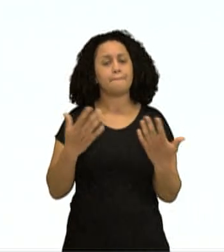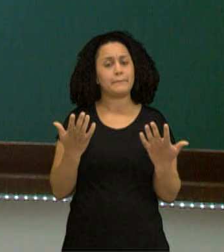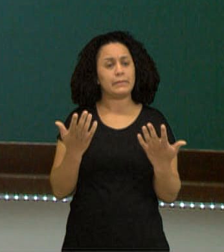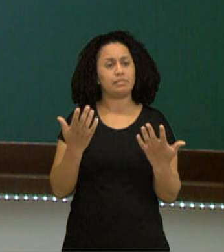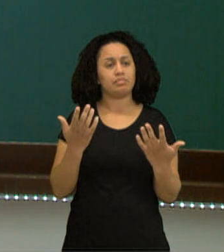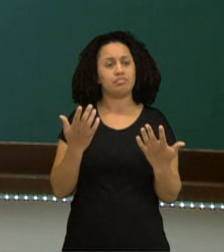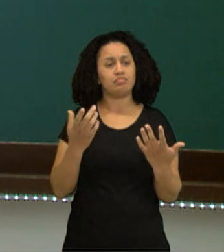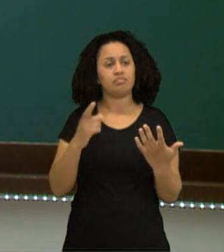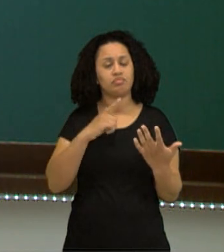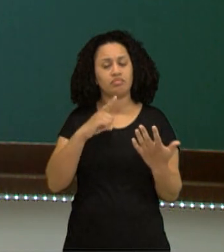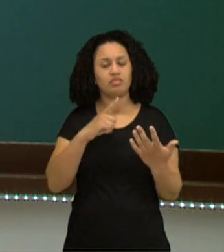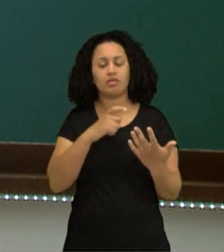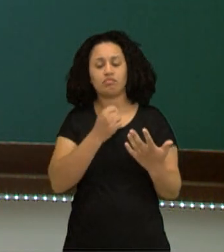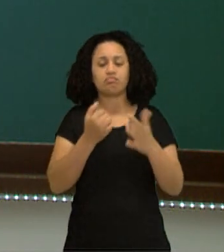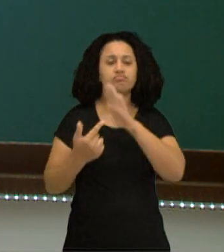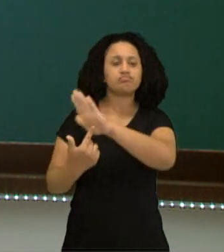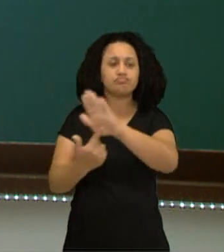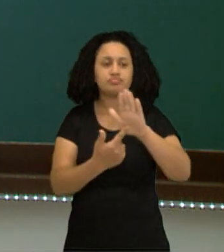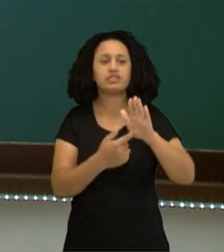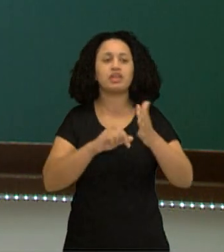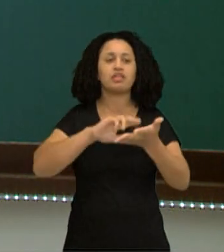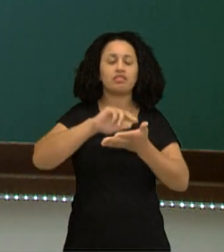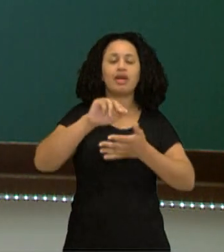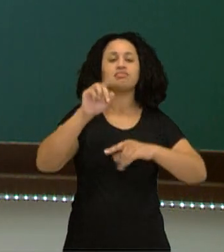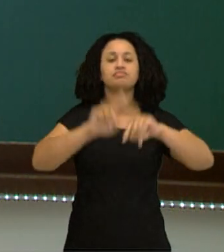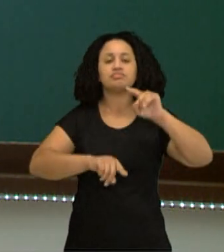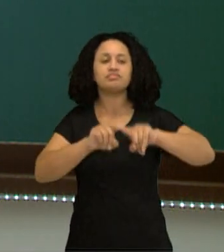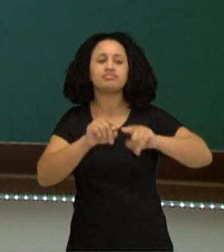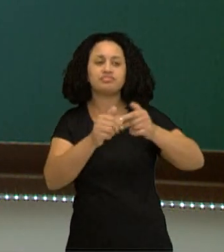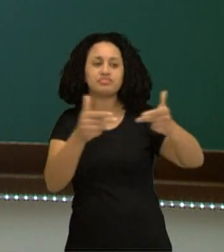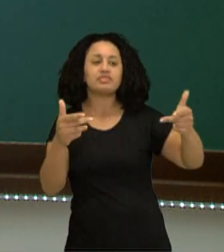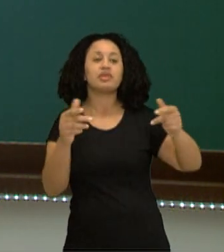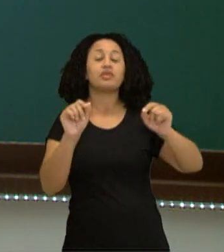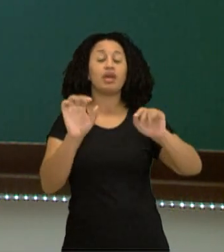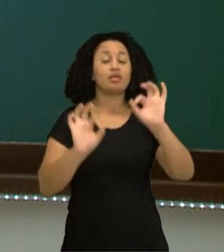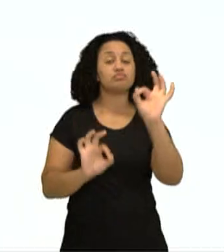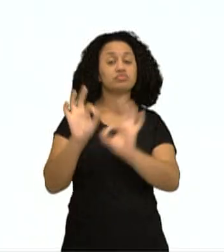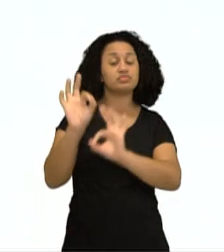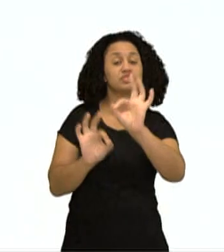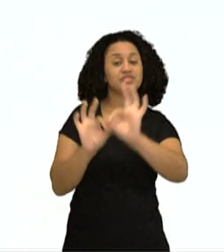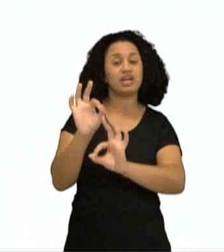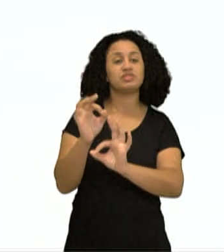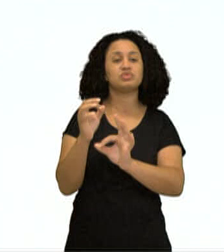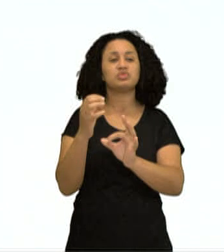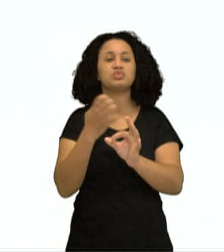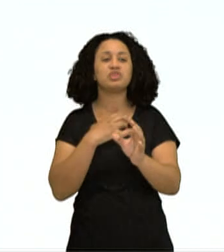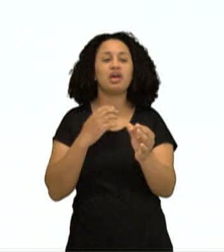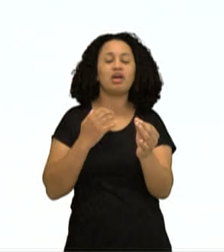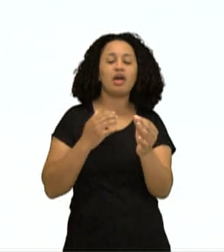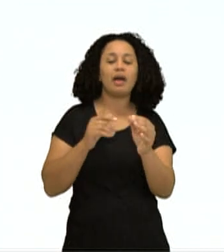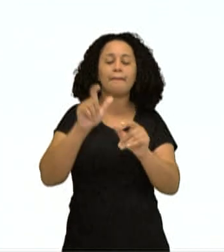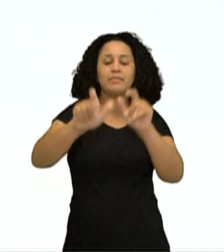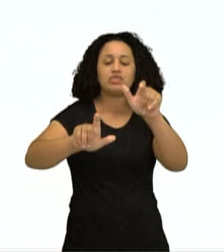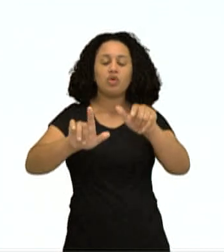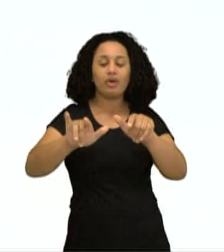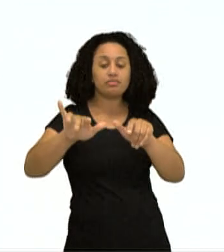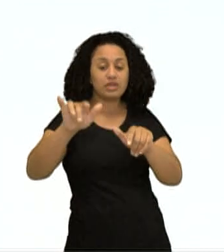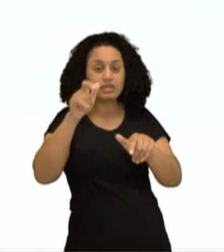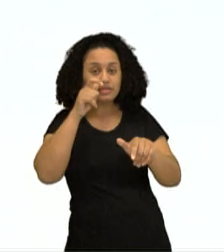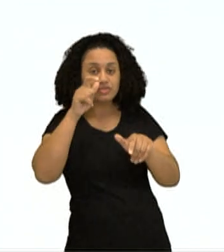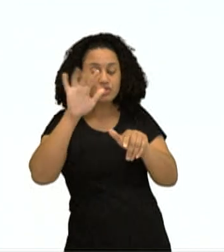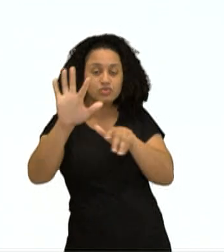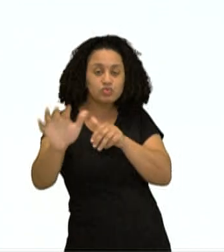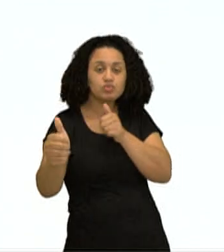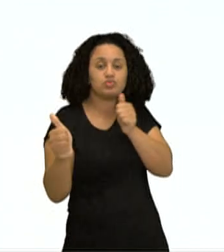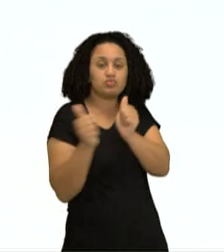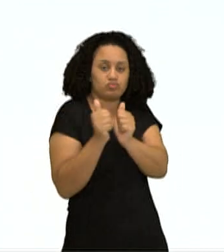Nos espetáculos, distintos materiais e elementos são orquestrados de forma a aproximar o espectador,